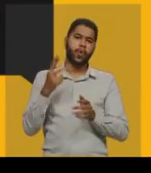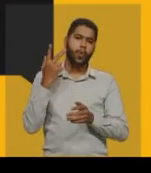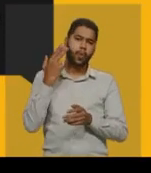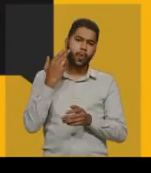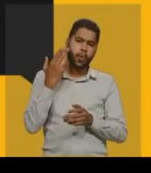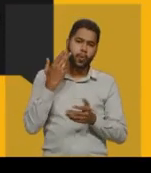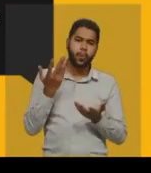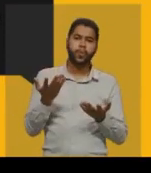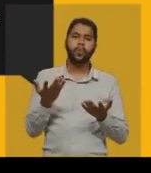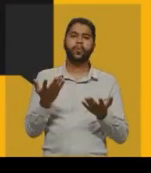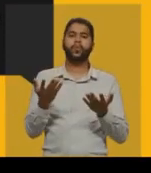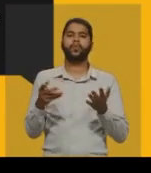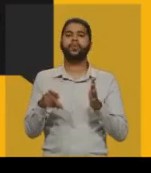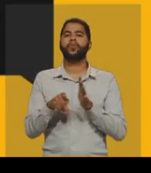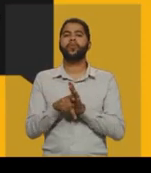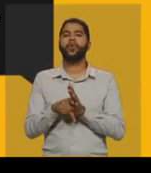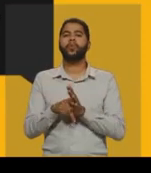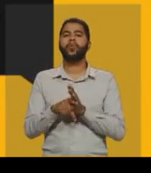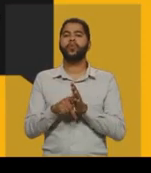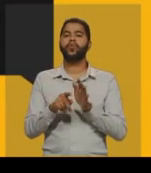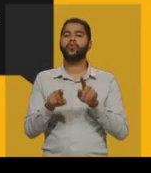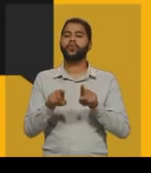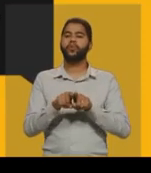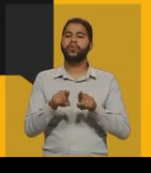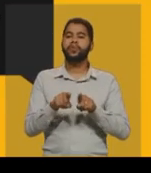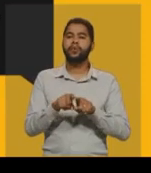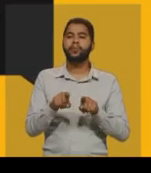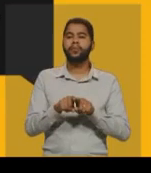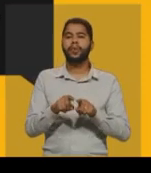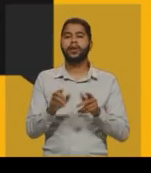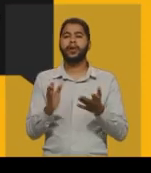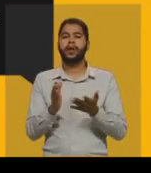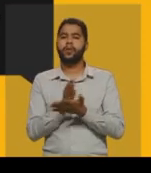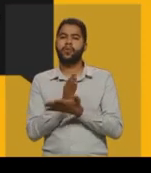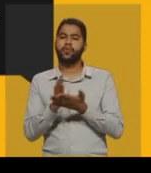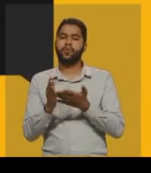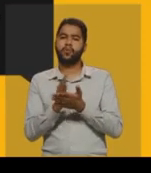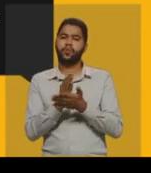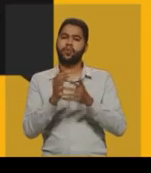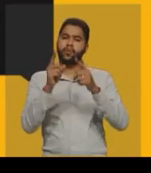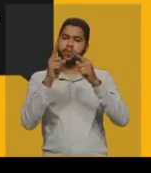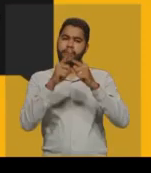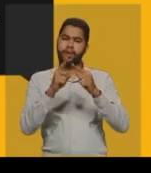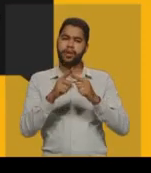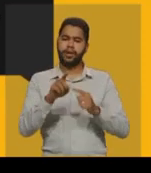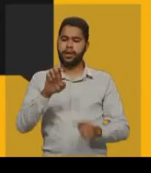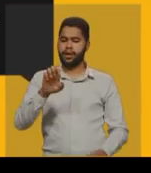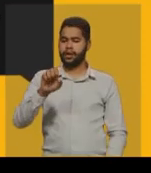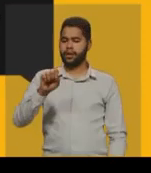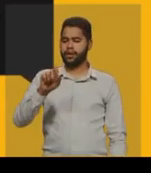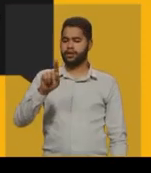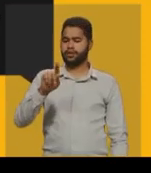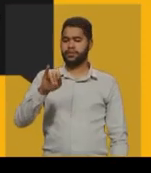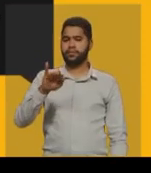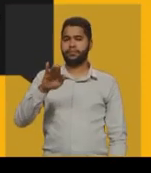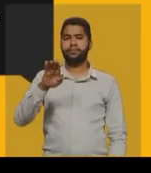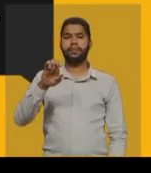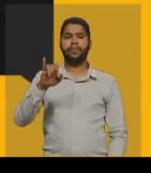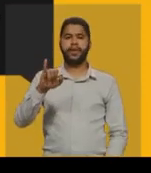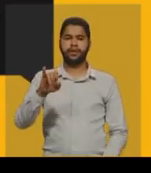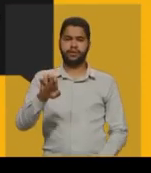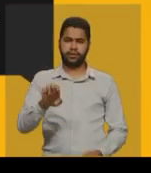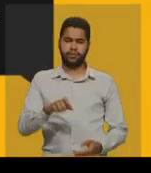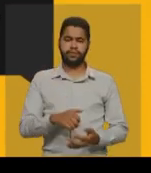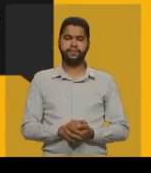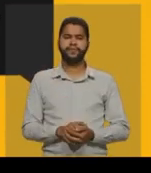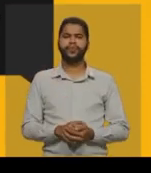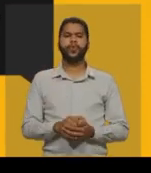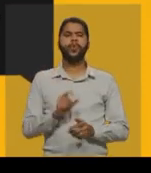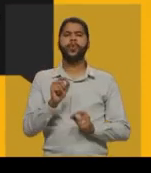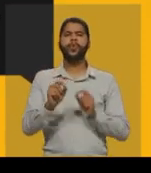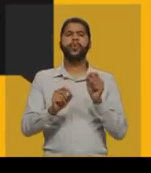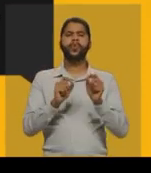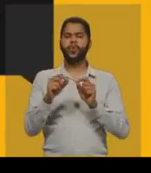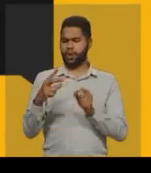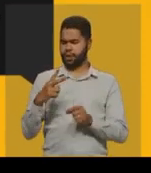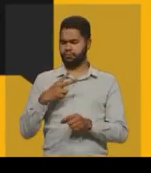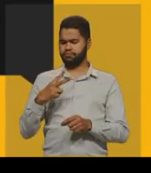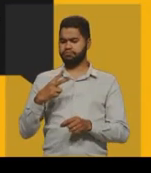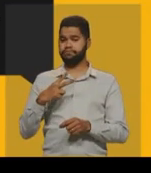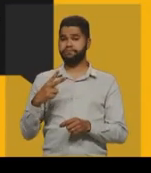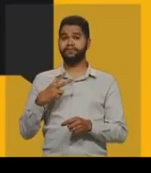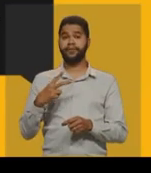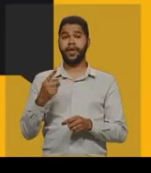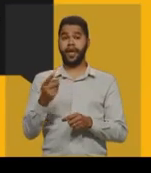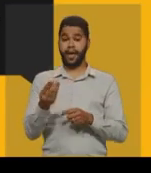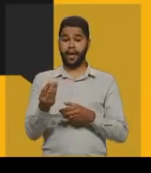seriam a propriedade comum entre algumas espécies. Observe, o que te individualiza é a